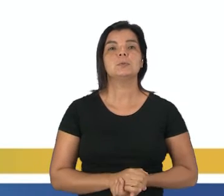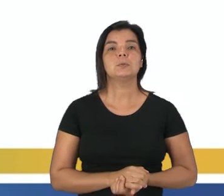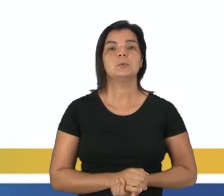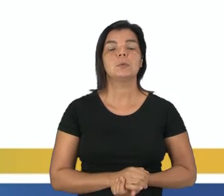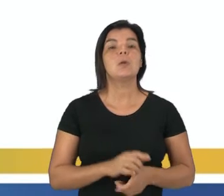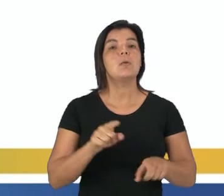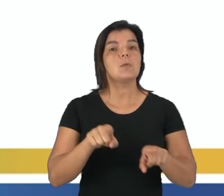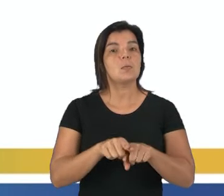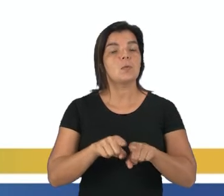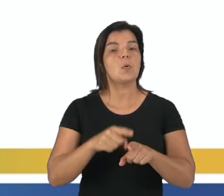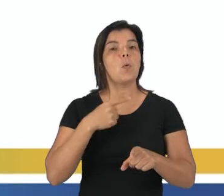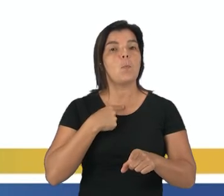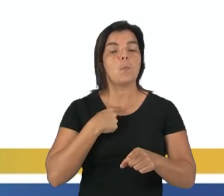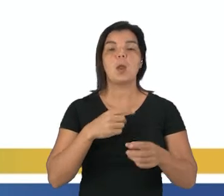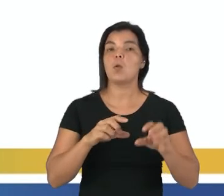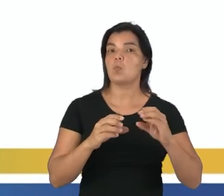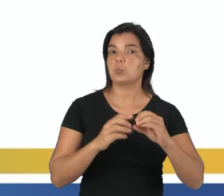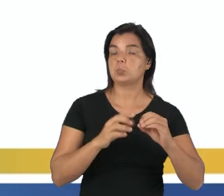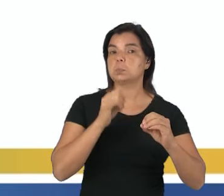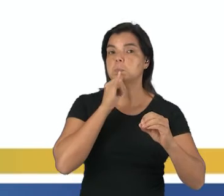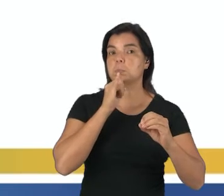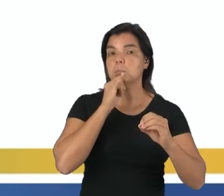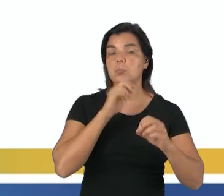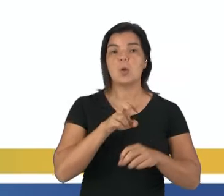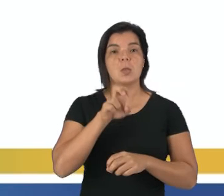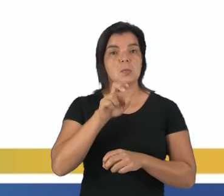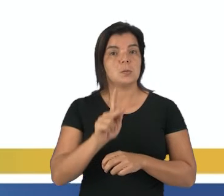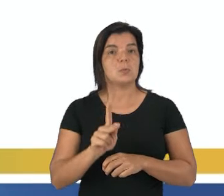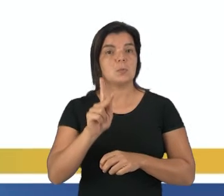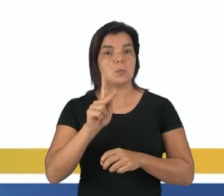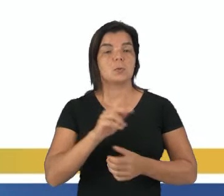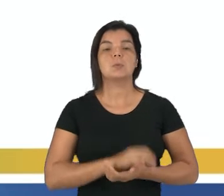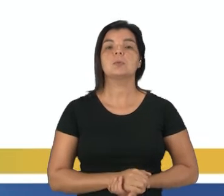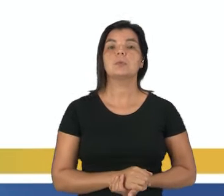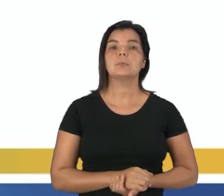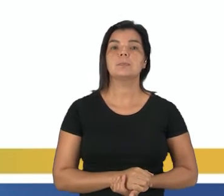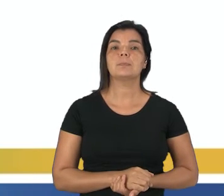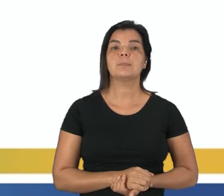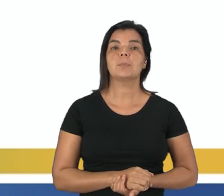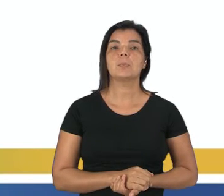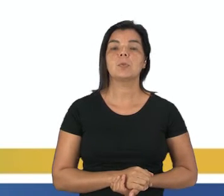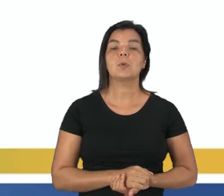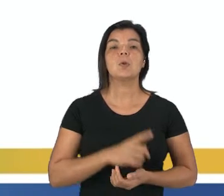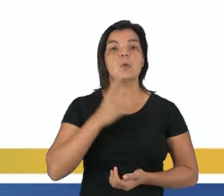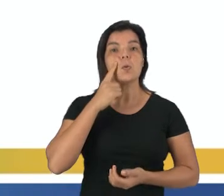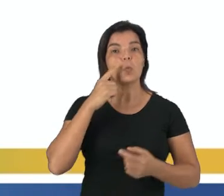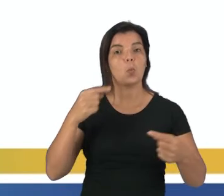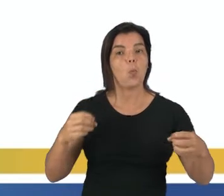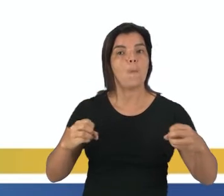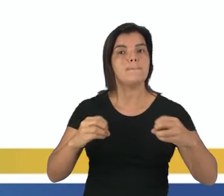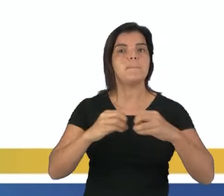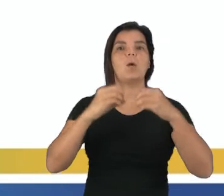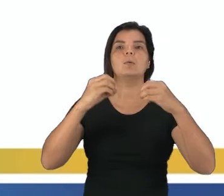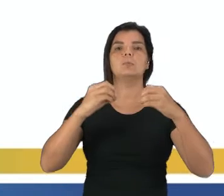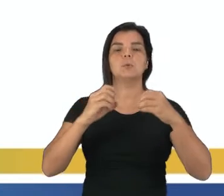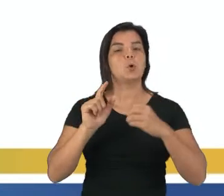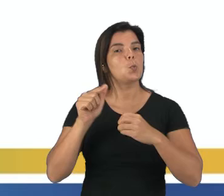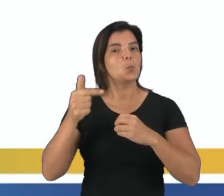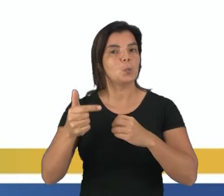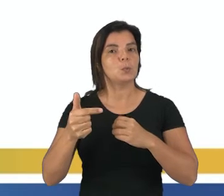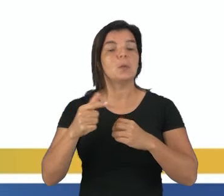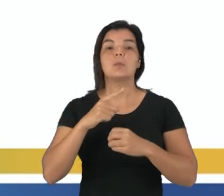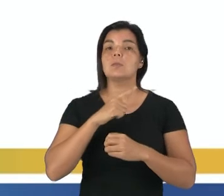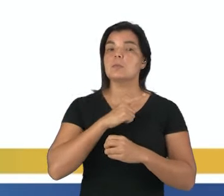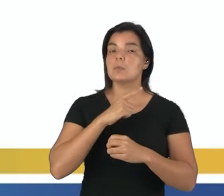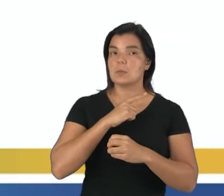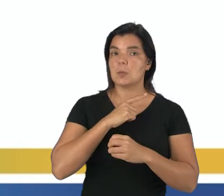vamos supor que você pegue um corpo lá de, por exemplo, 5 quilos e colida ali com outro corpo de 5 quilos, mas